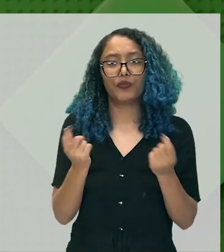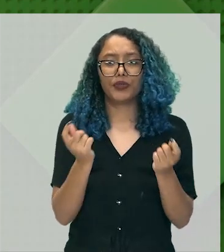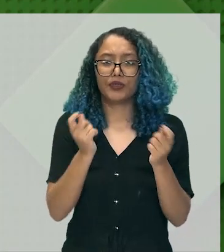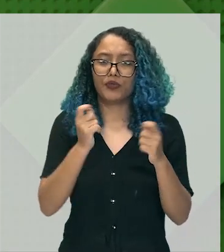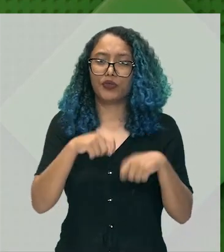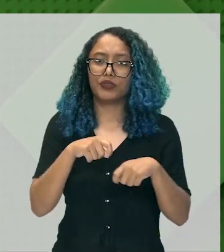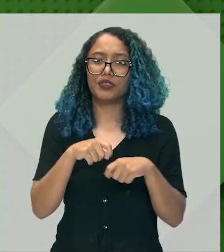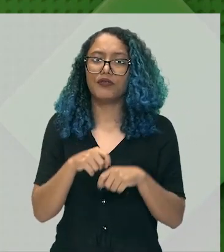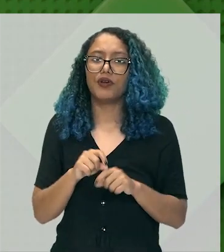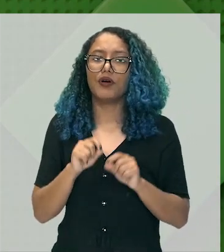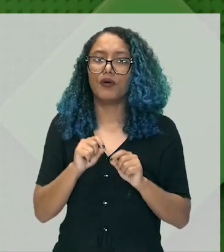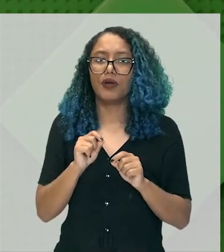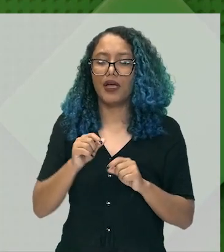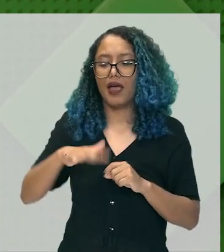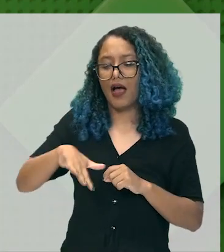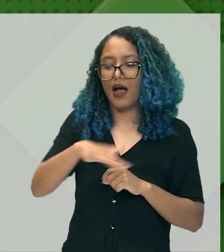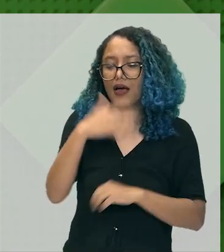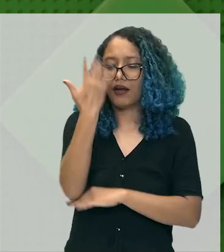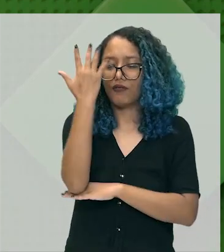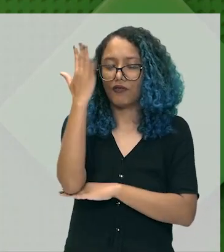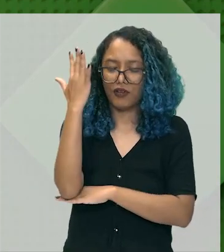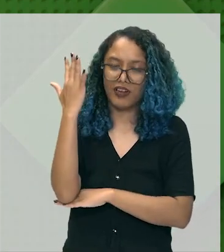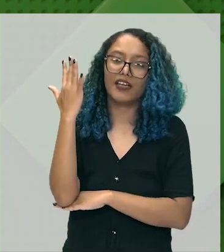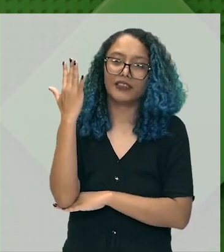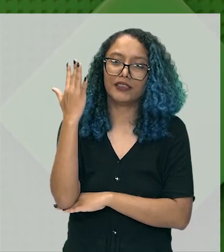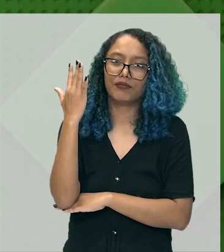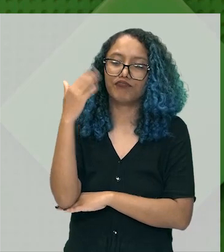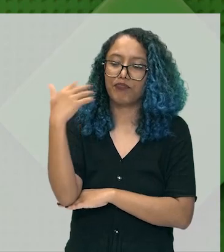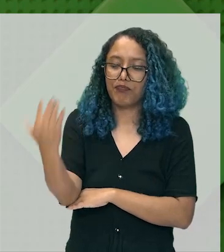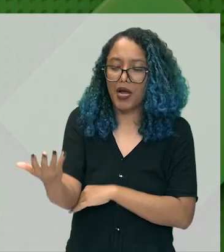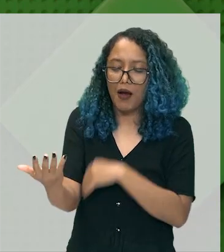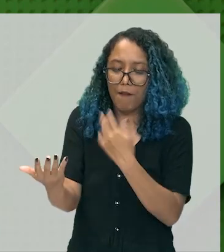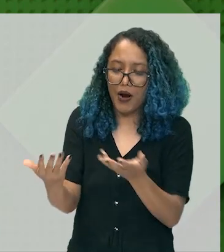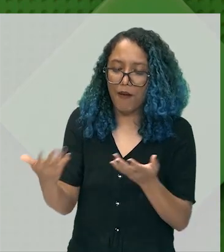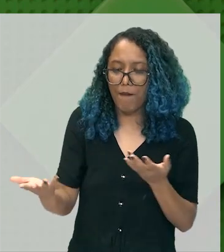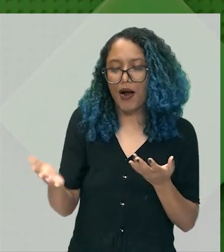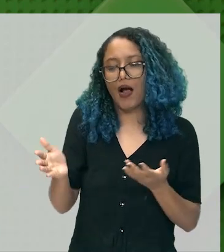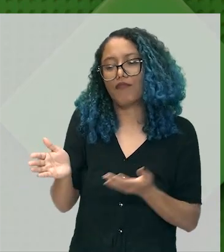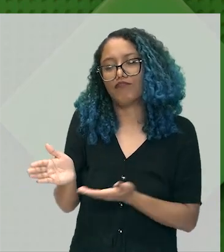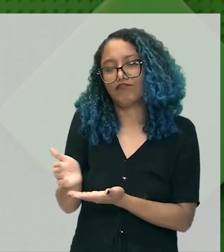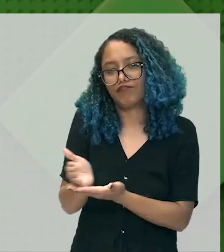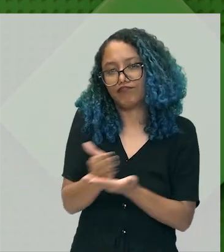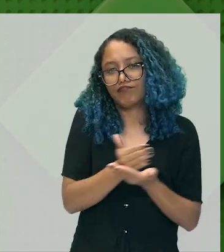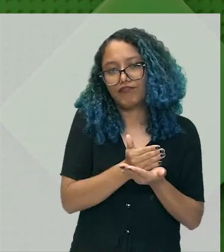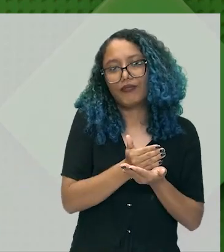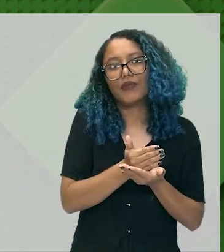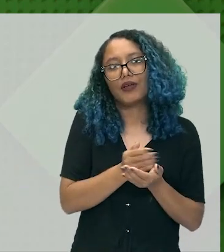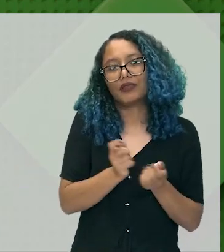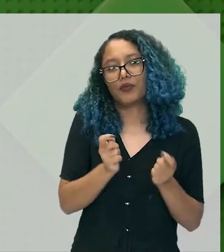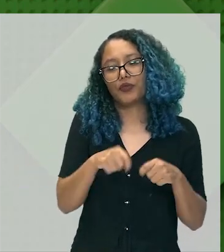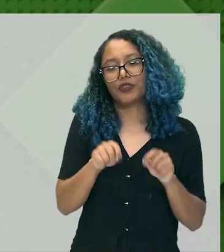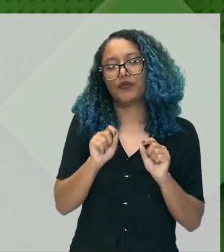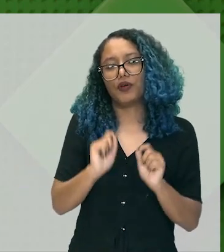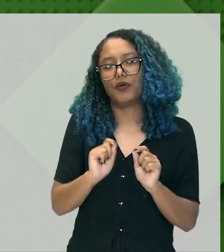para que uma região de floresta seja então derrubada, desmatada para dar lugar a essas